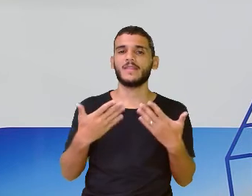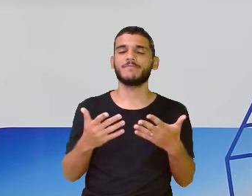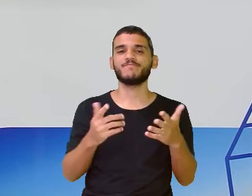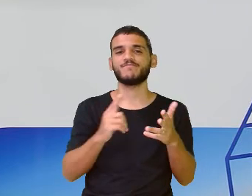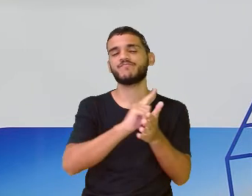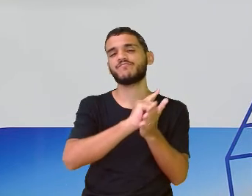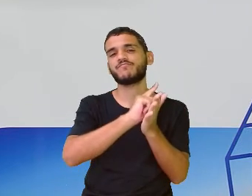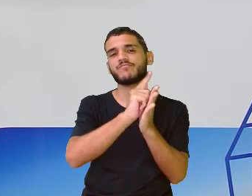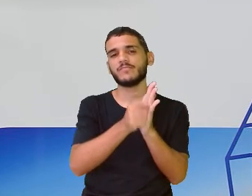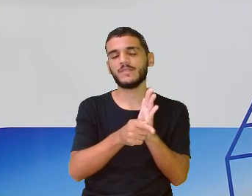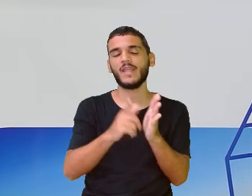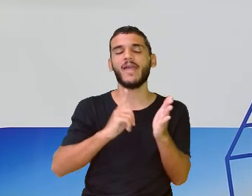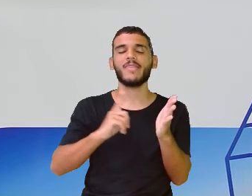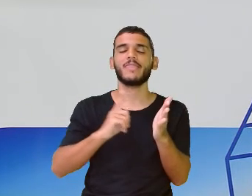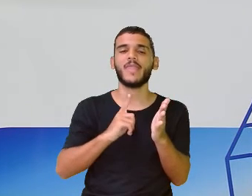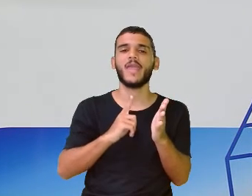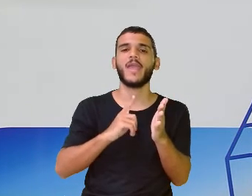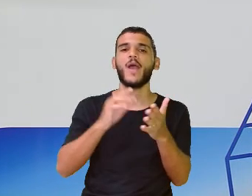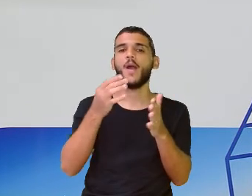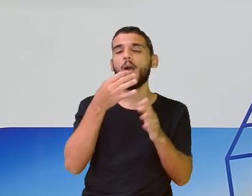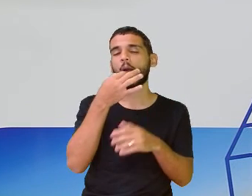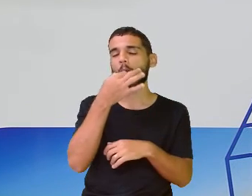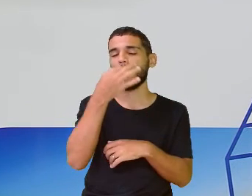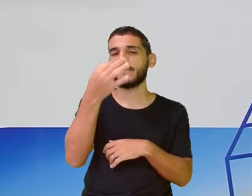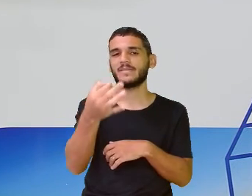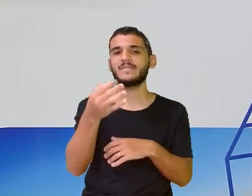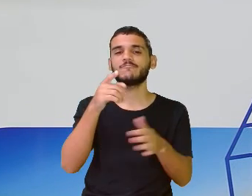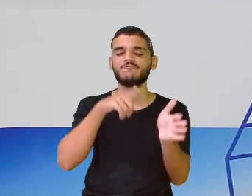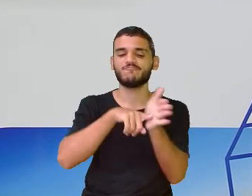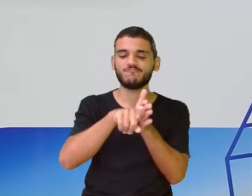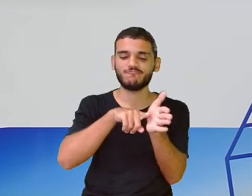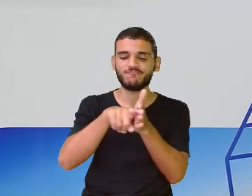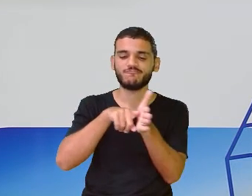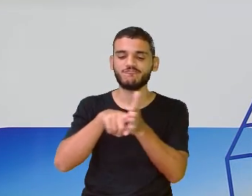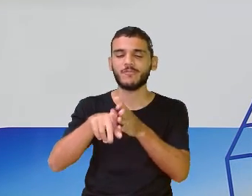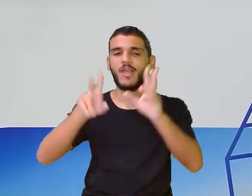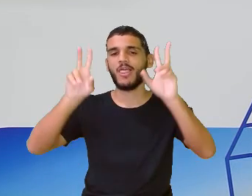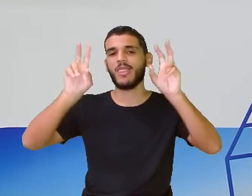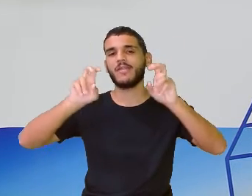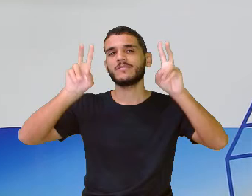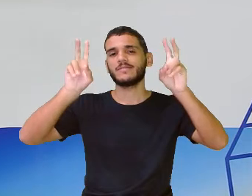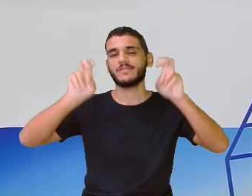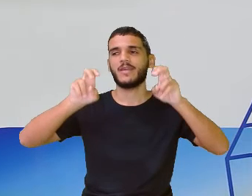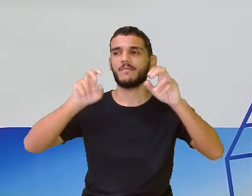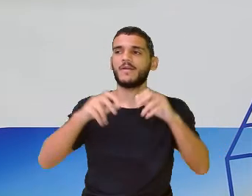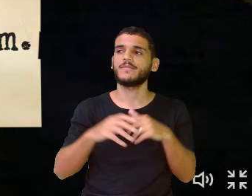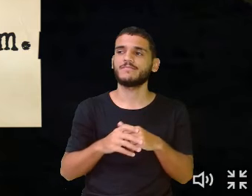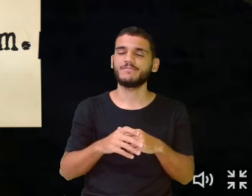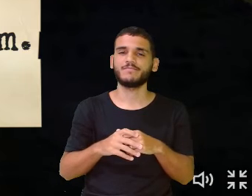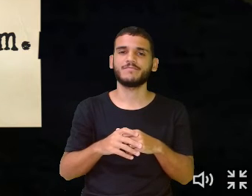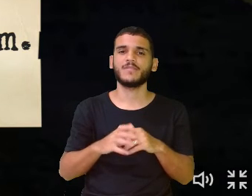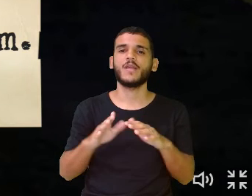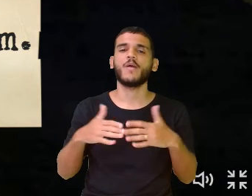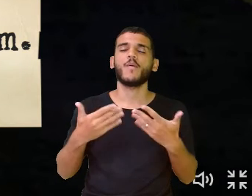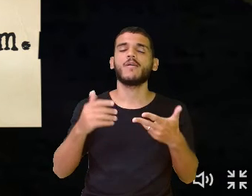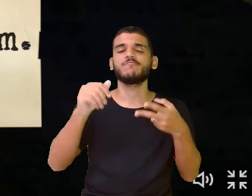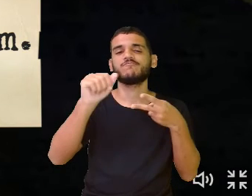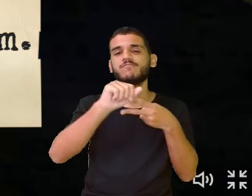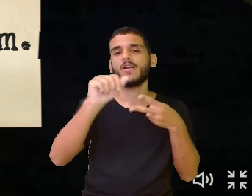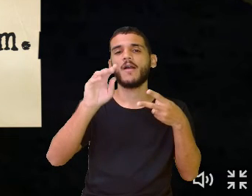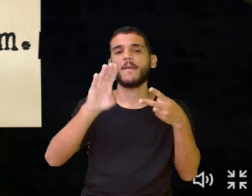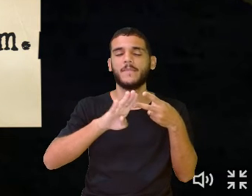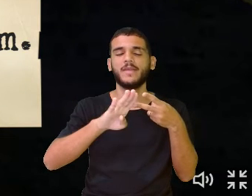apresenta opiniões de especialistas sobre o assunto abordado? Ou seja, em quais notícia ou reportagem foi